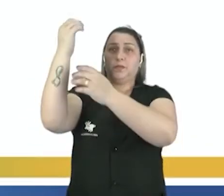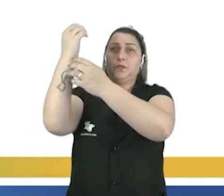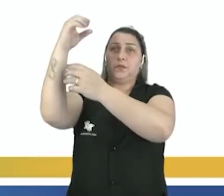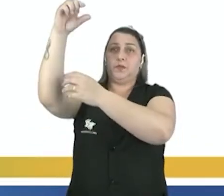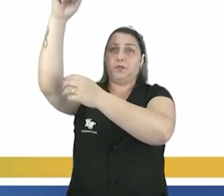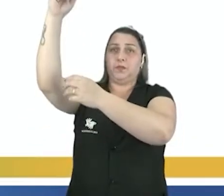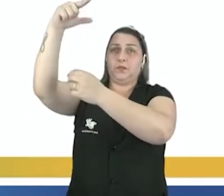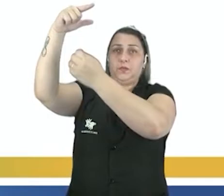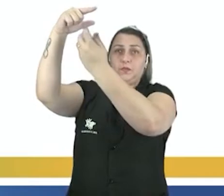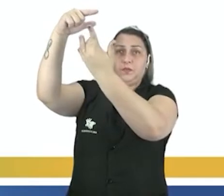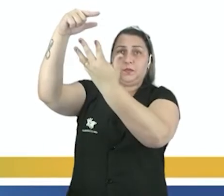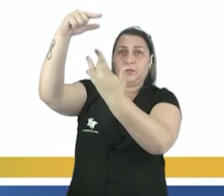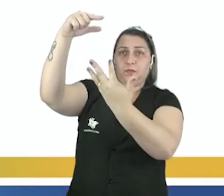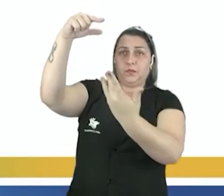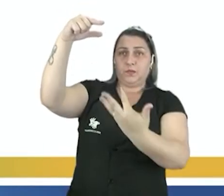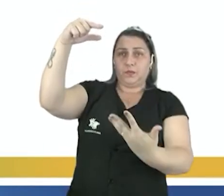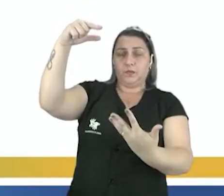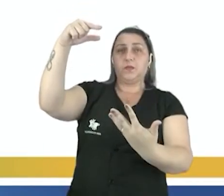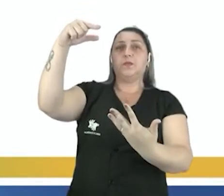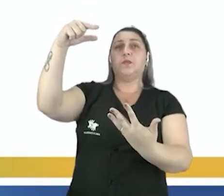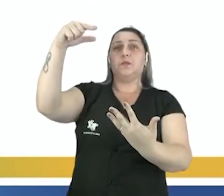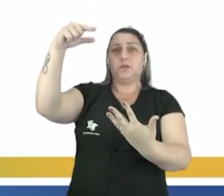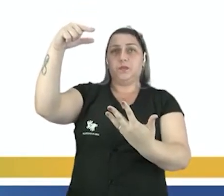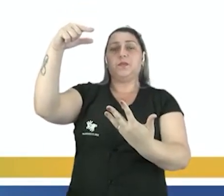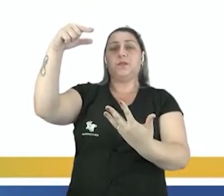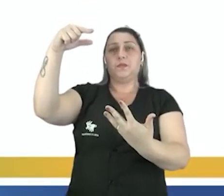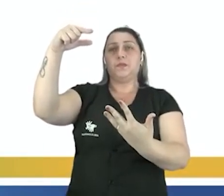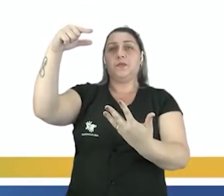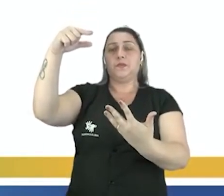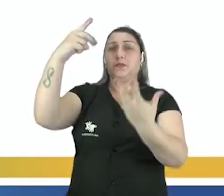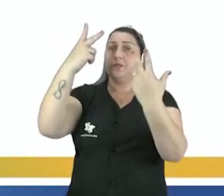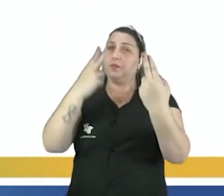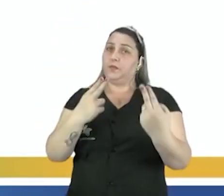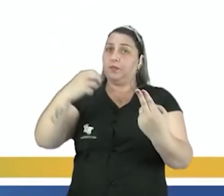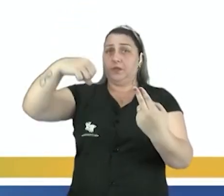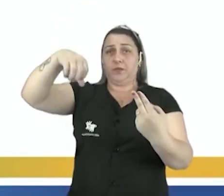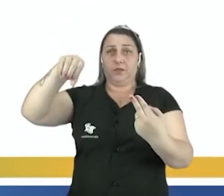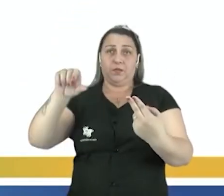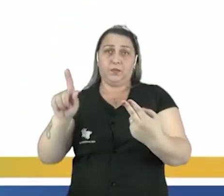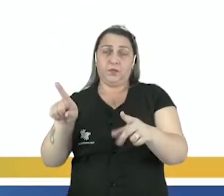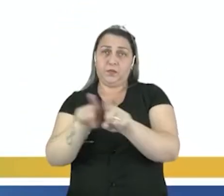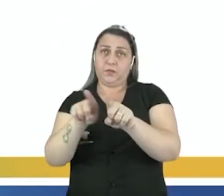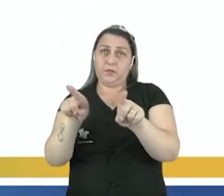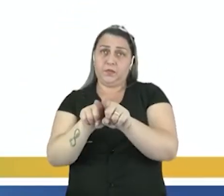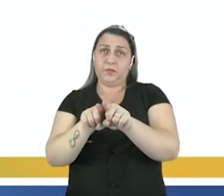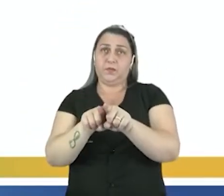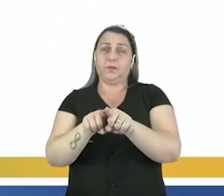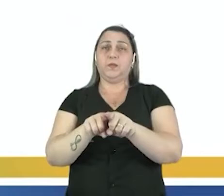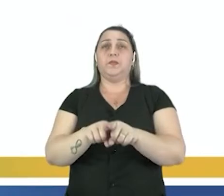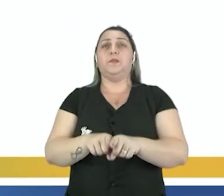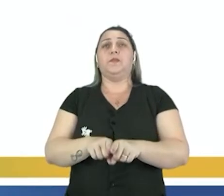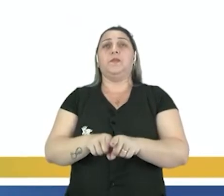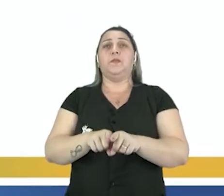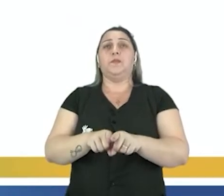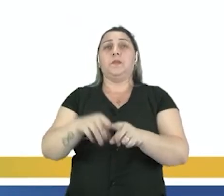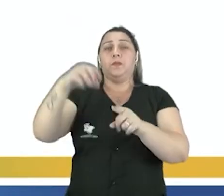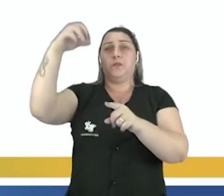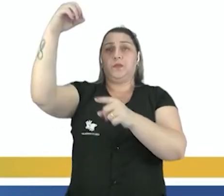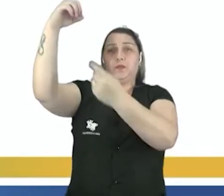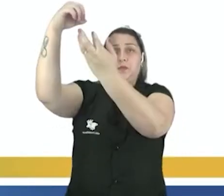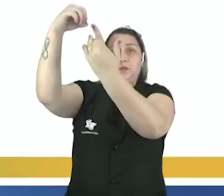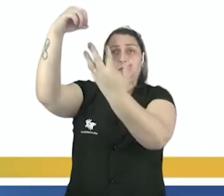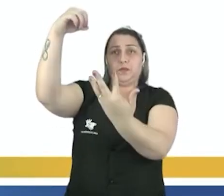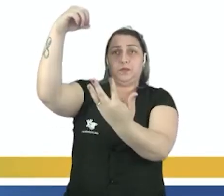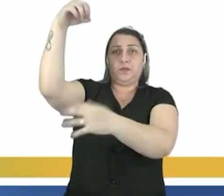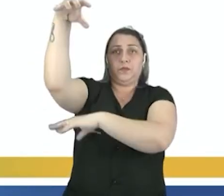solares estão no mesmo instante, então eu posso afirmar que este ângulo aqui é igual a este ângulo. Logo, esse ângulo aqui, ó, entre o raio solar e